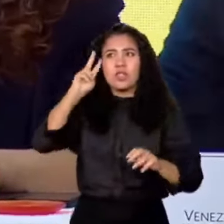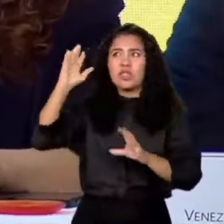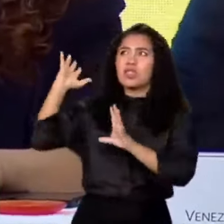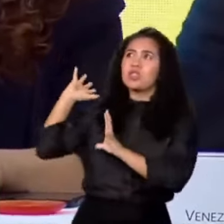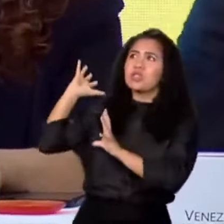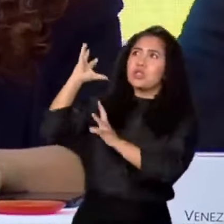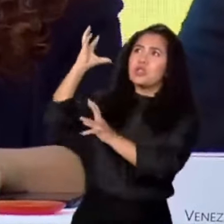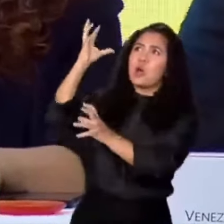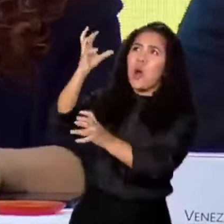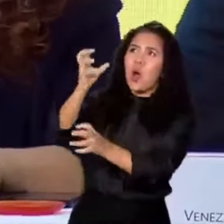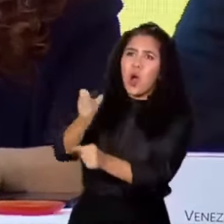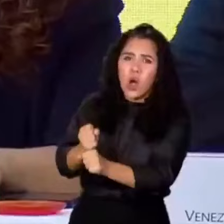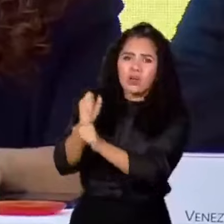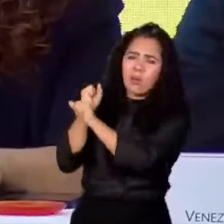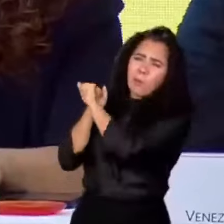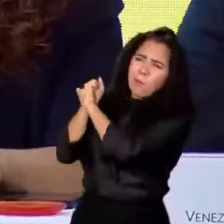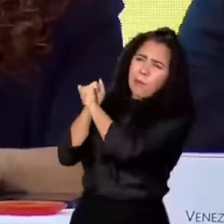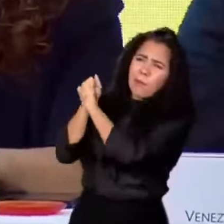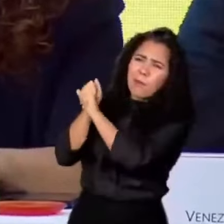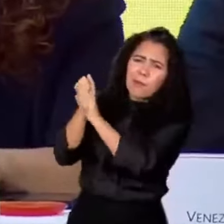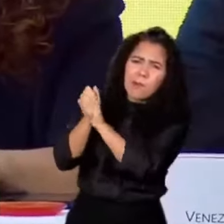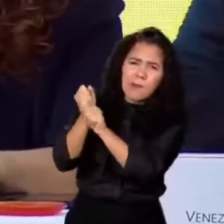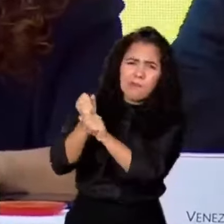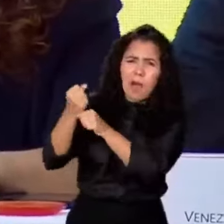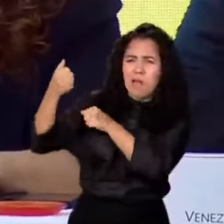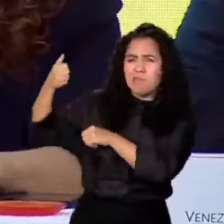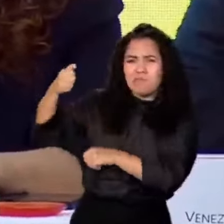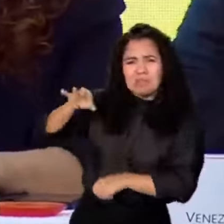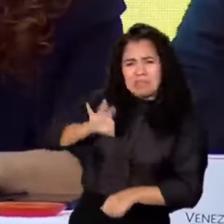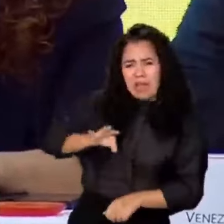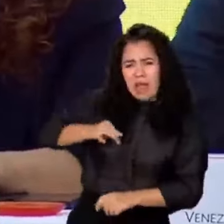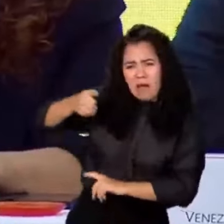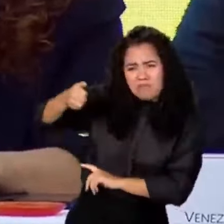anos em relação à defasagem salarial